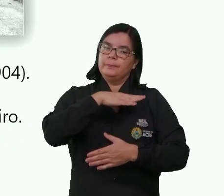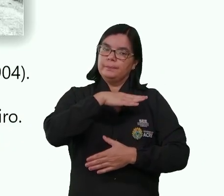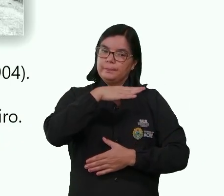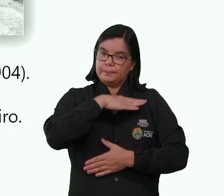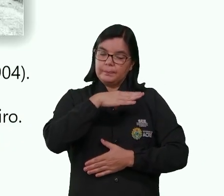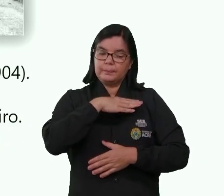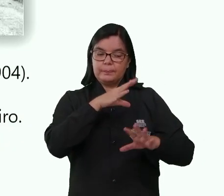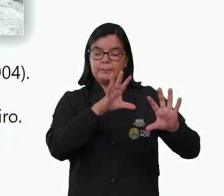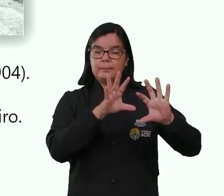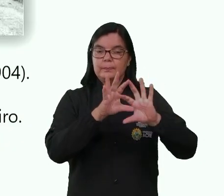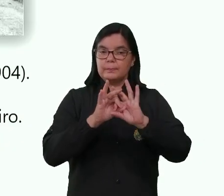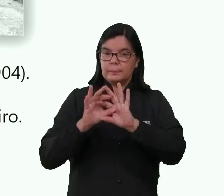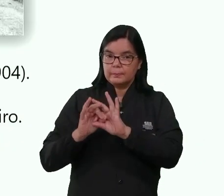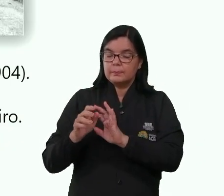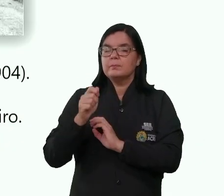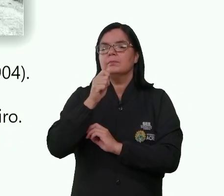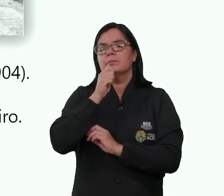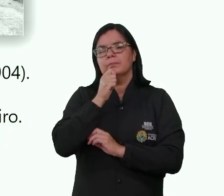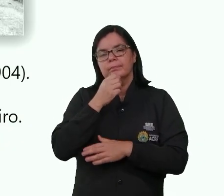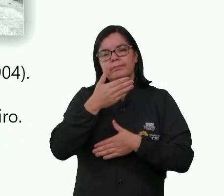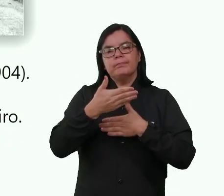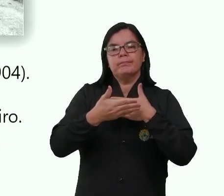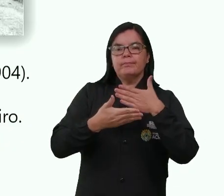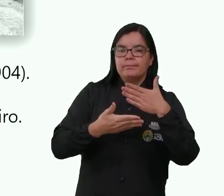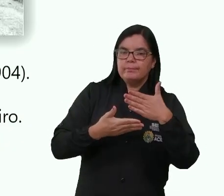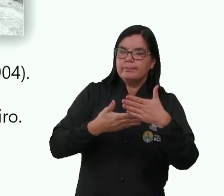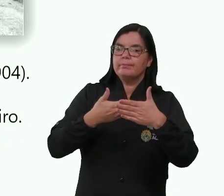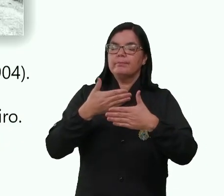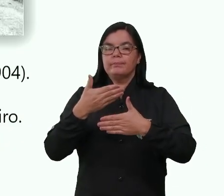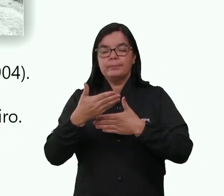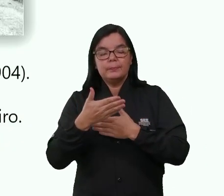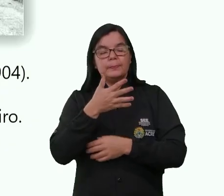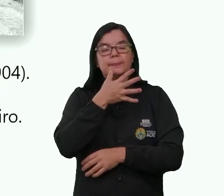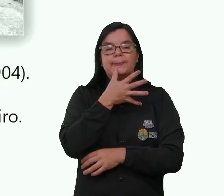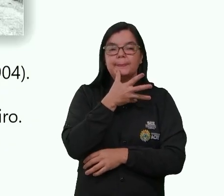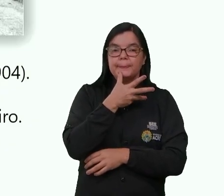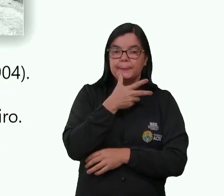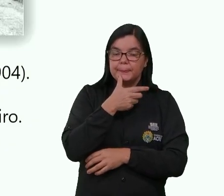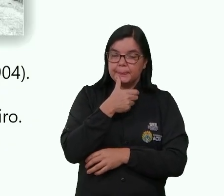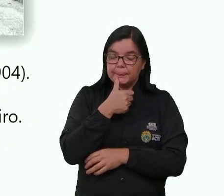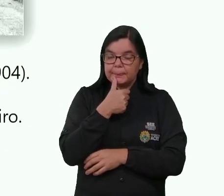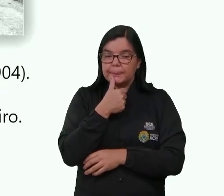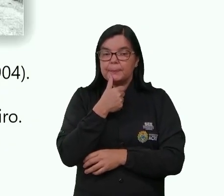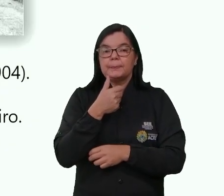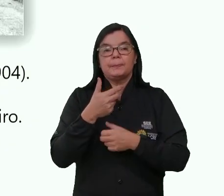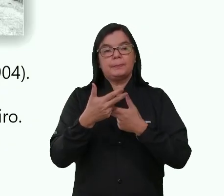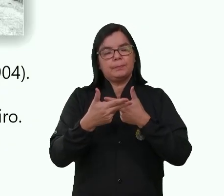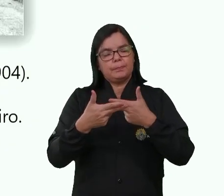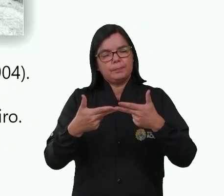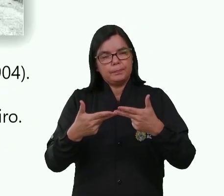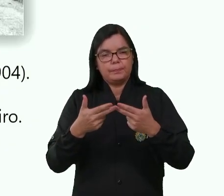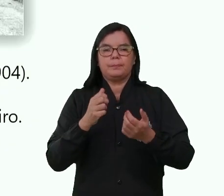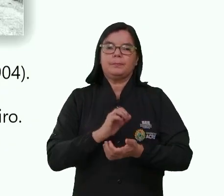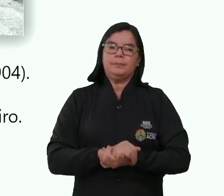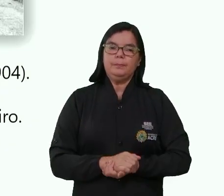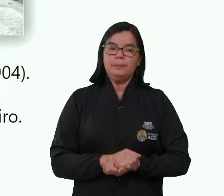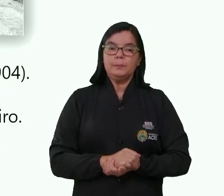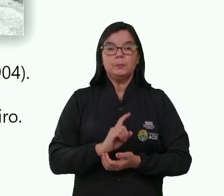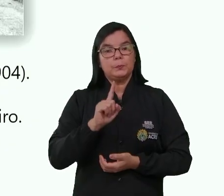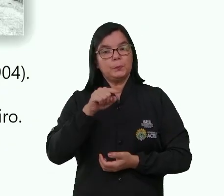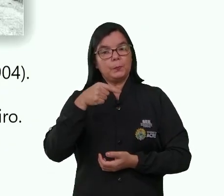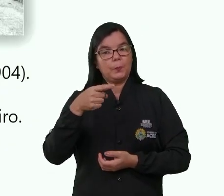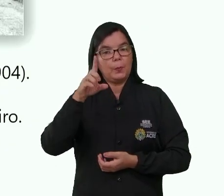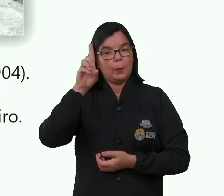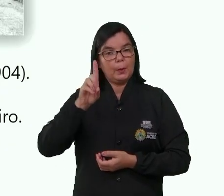nesse contexto ainda era um processo, digamos assim, lento, pouca urbanização. Do